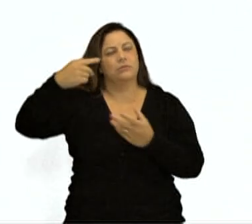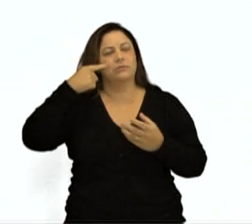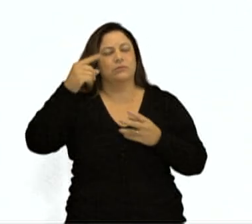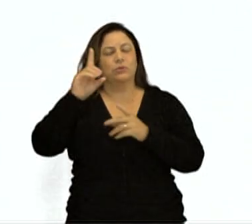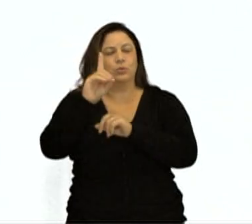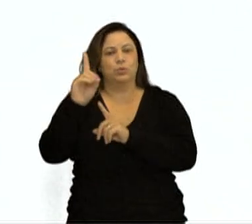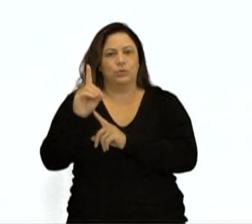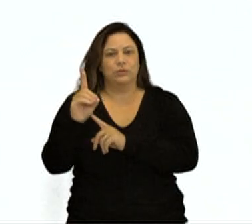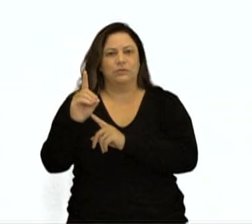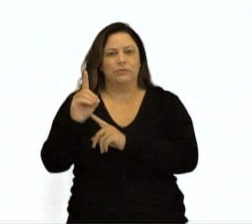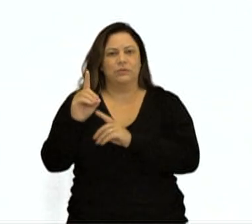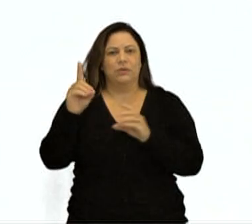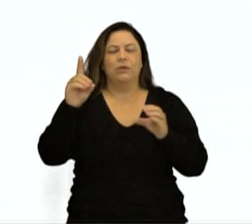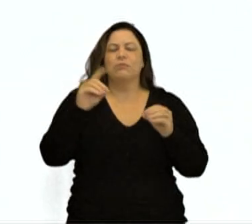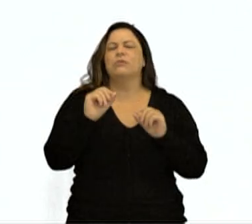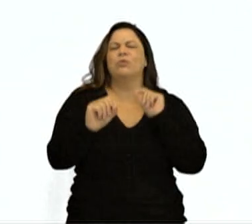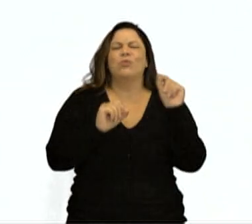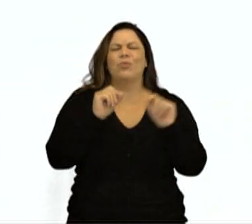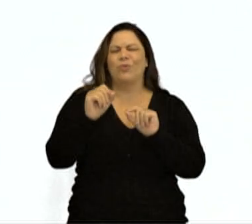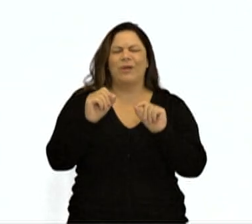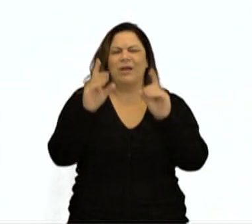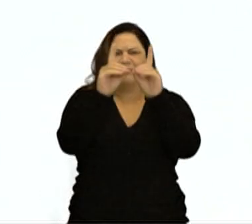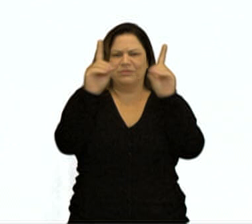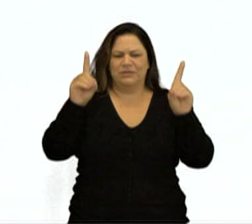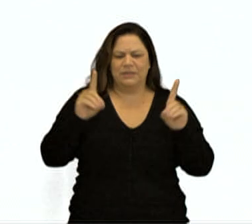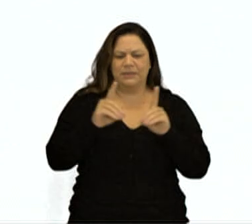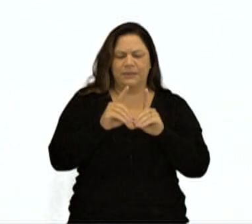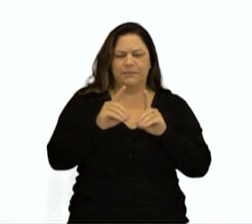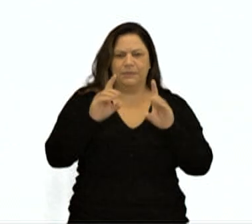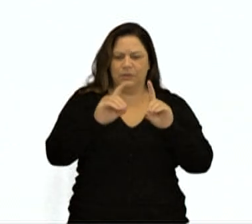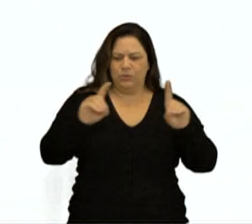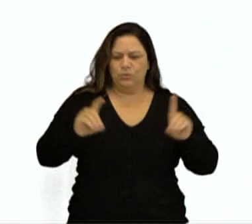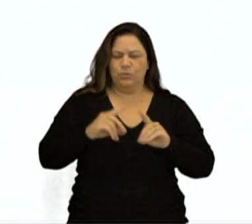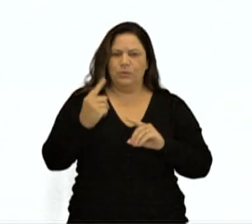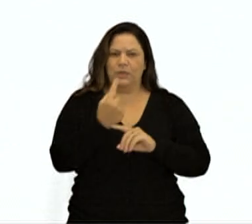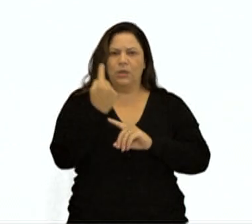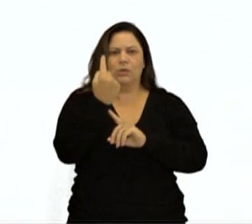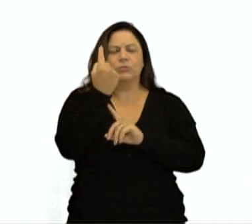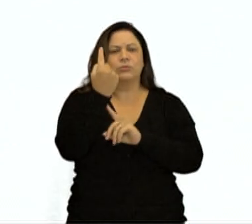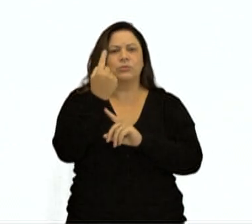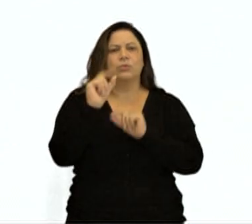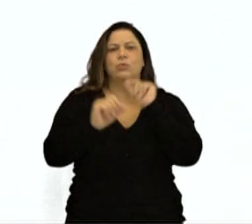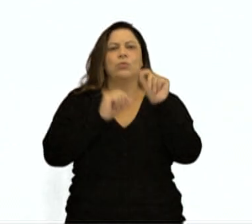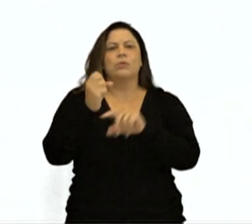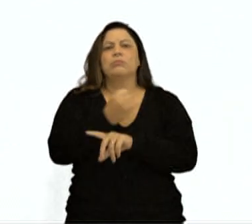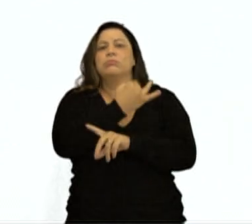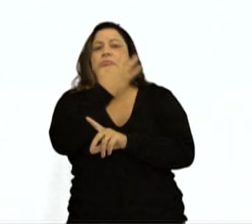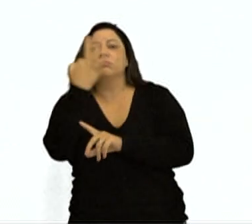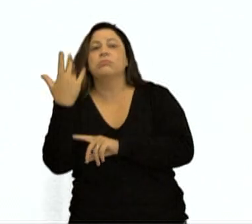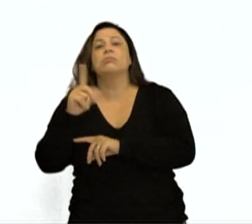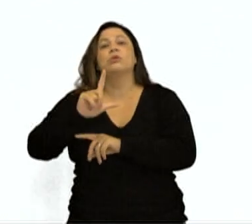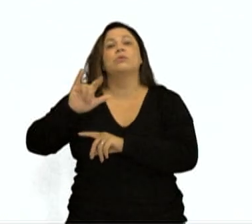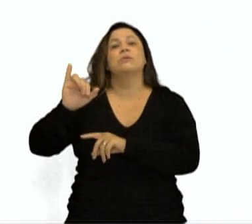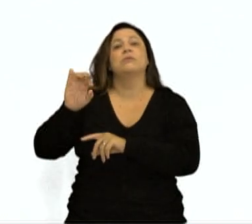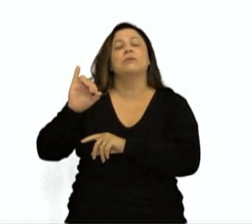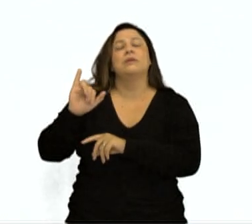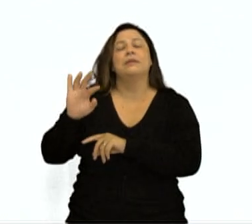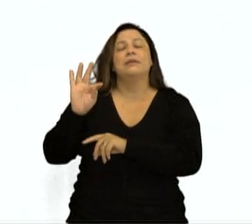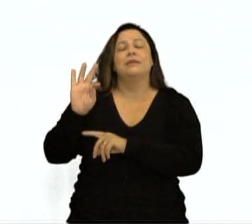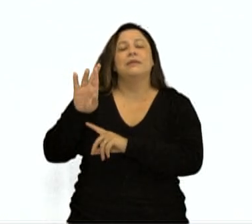de altura. Qual é a quantidade em litros de combustível que o tanque pode armazenar? Use o